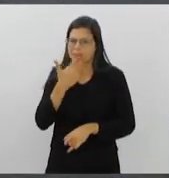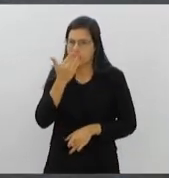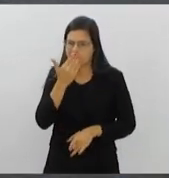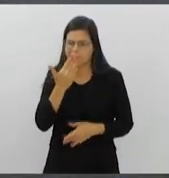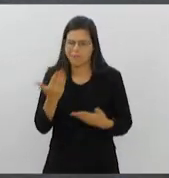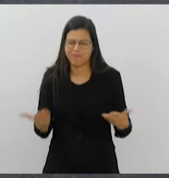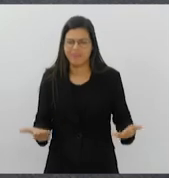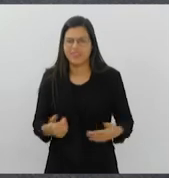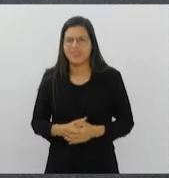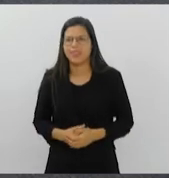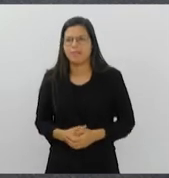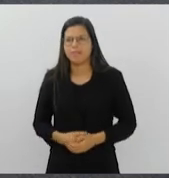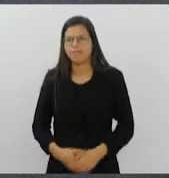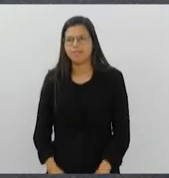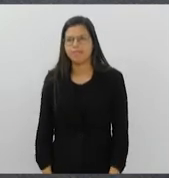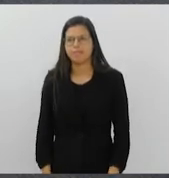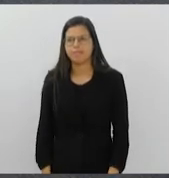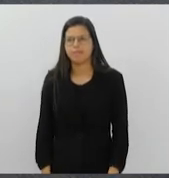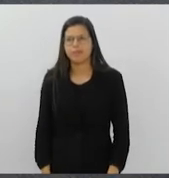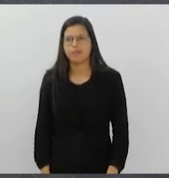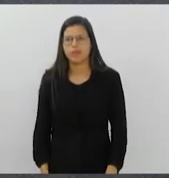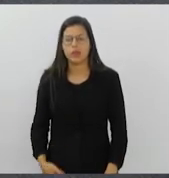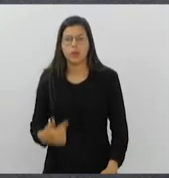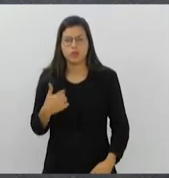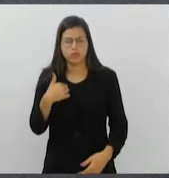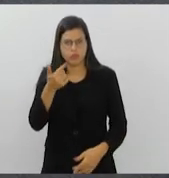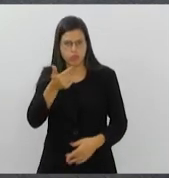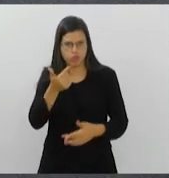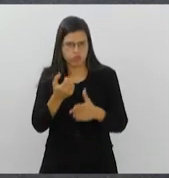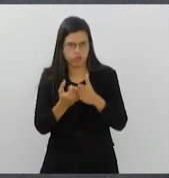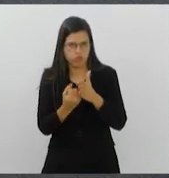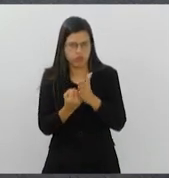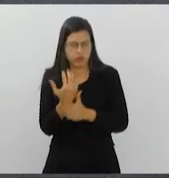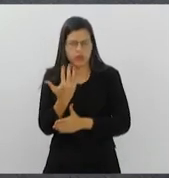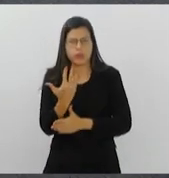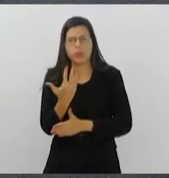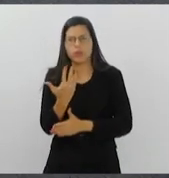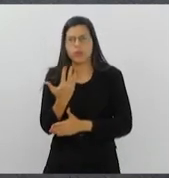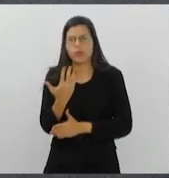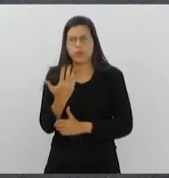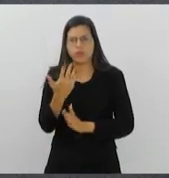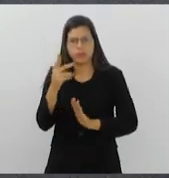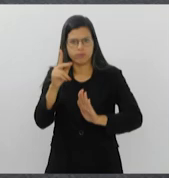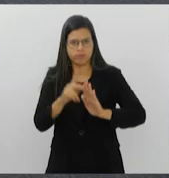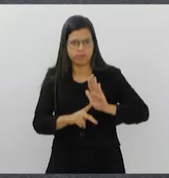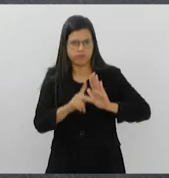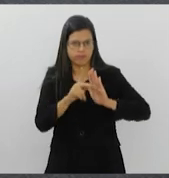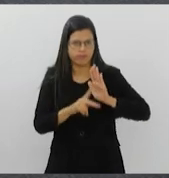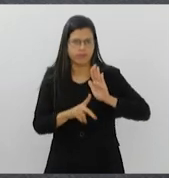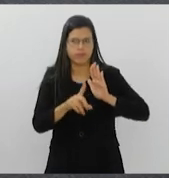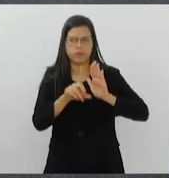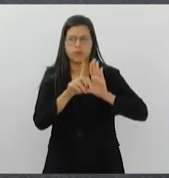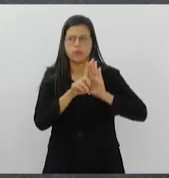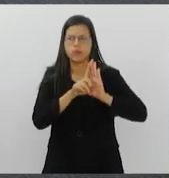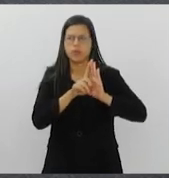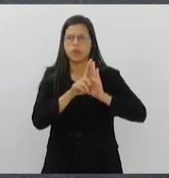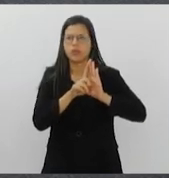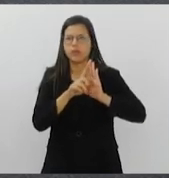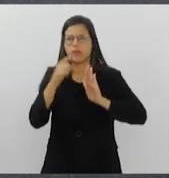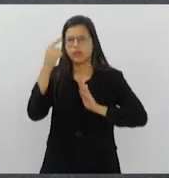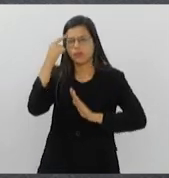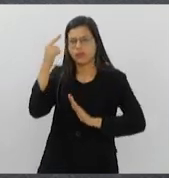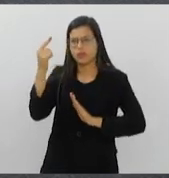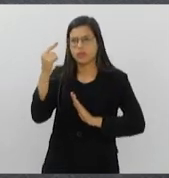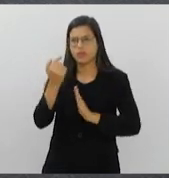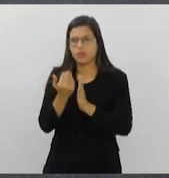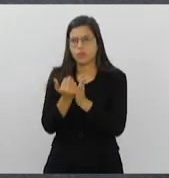Eu, como também coautor, um projeto que teve a ideia inicial da